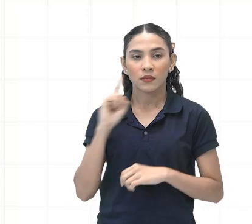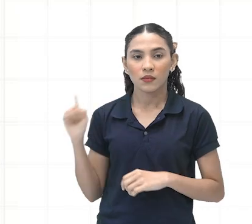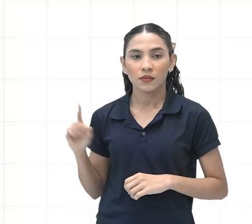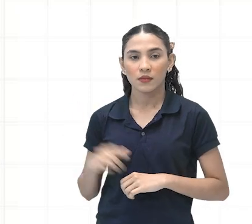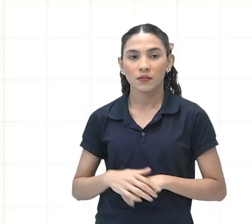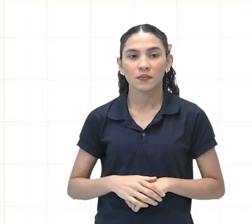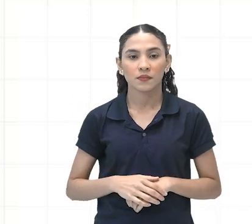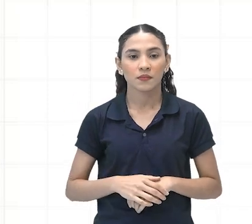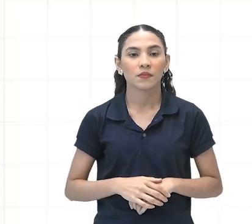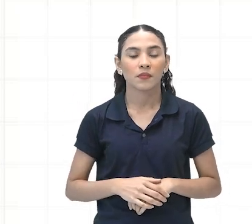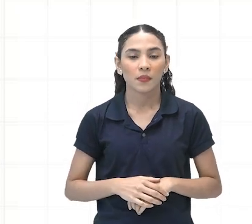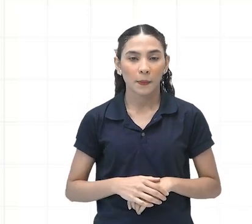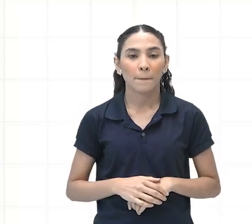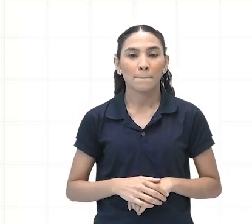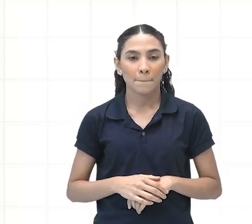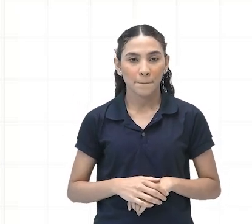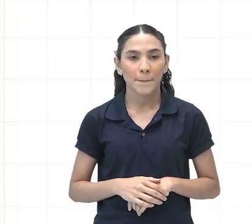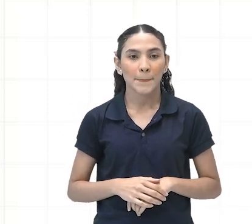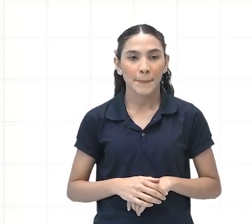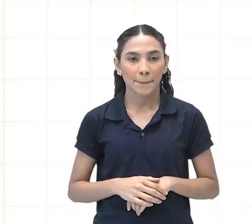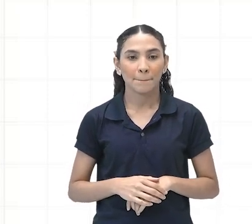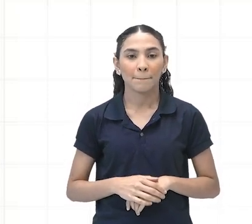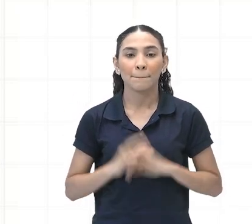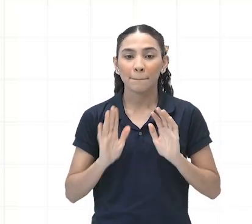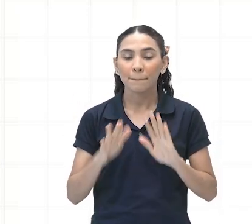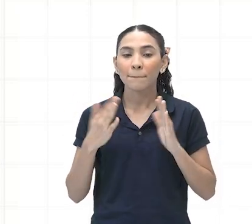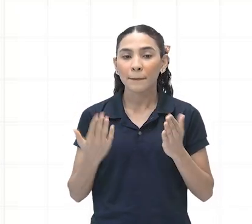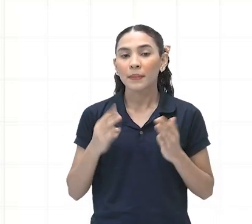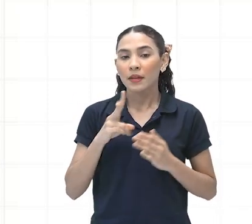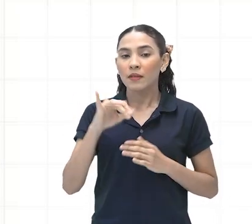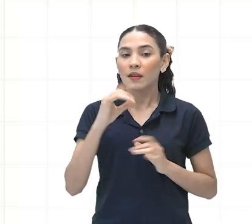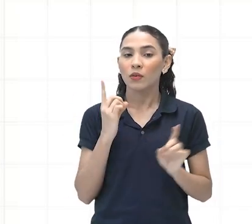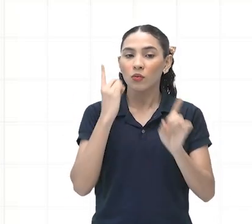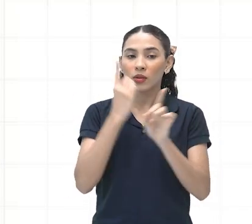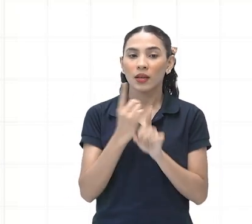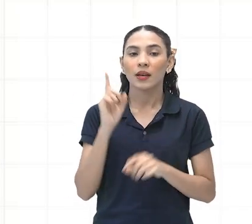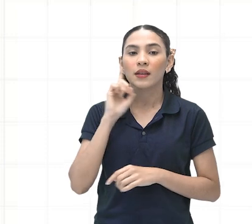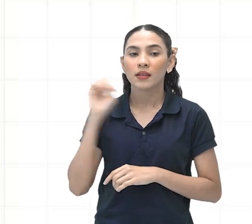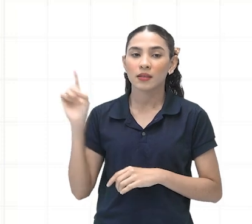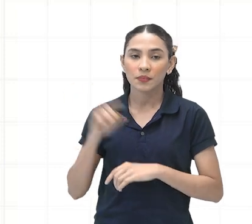ó, produto dos meios pelos extremos. Então, nós vamos ter o seguinte,